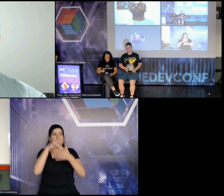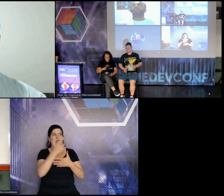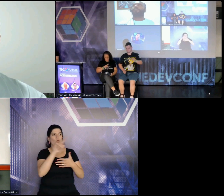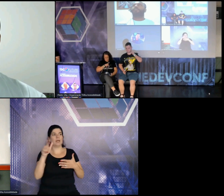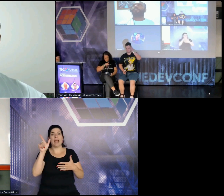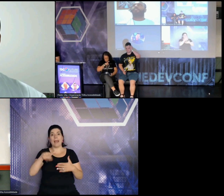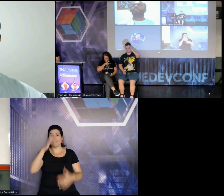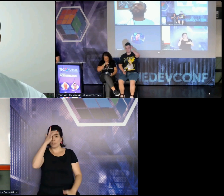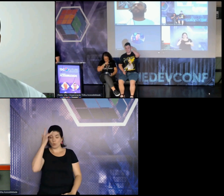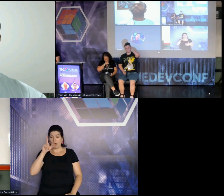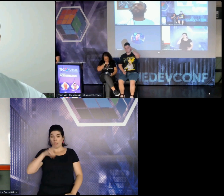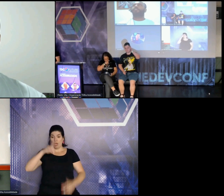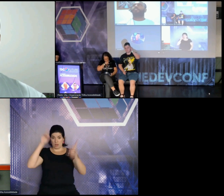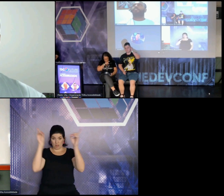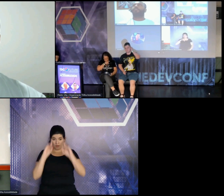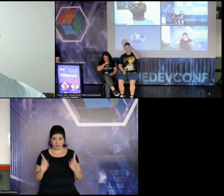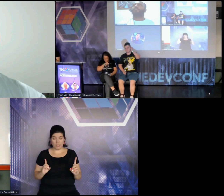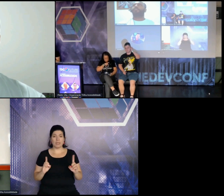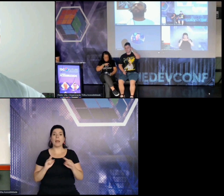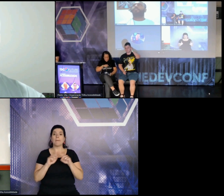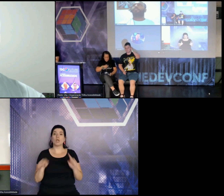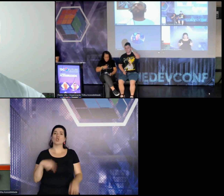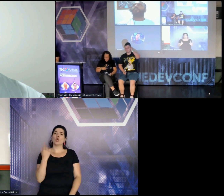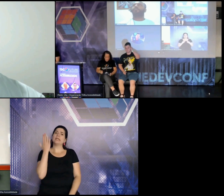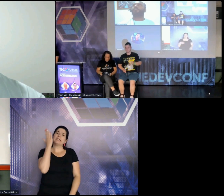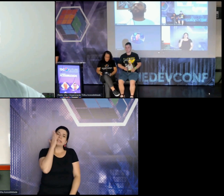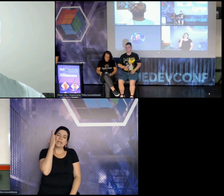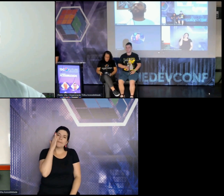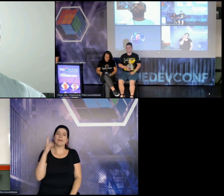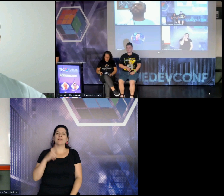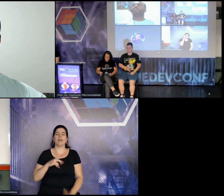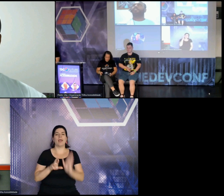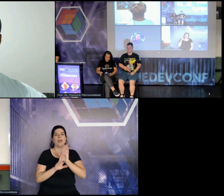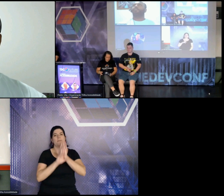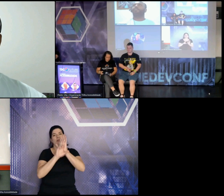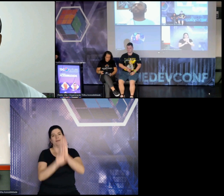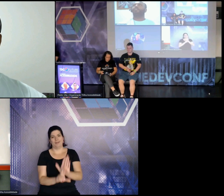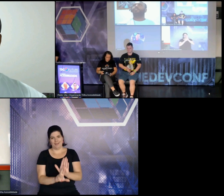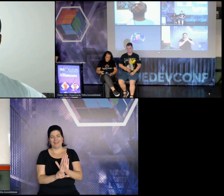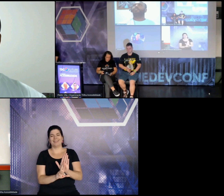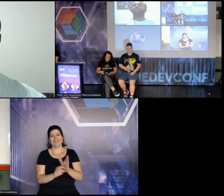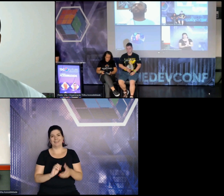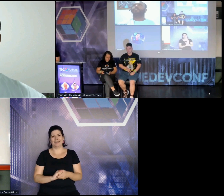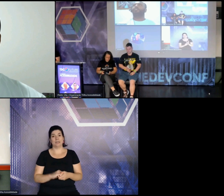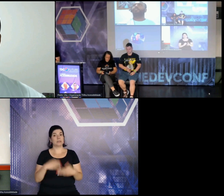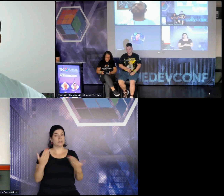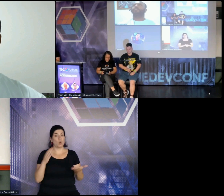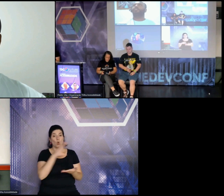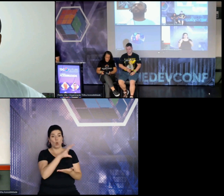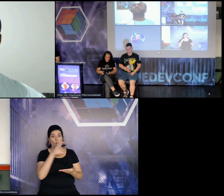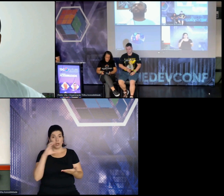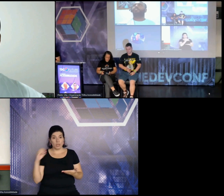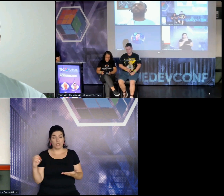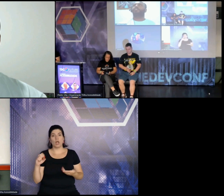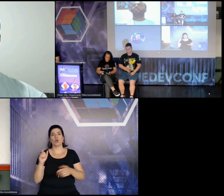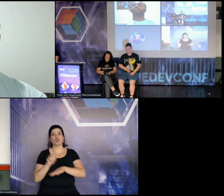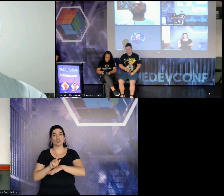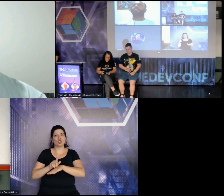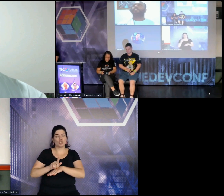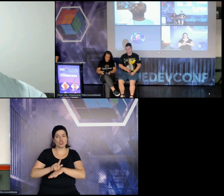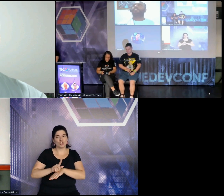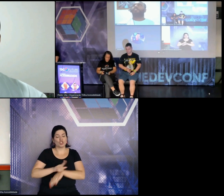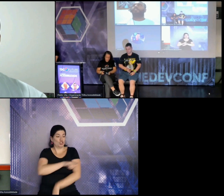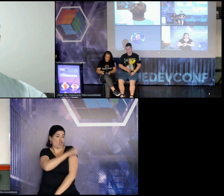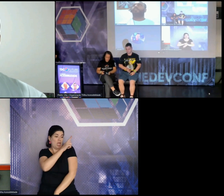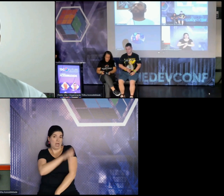com deficiência, mas nós já temos representantes. Então, em níveis de coordenação, em níveis de gerente, né, em